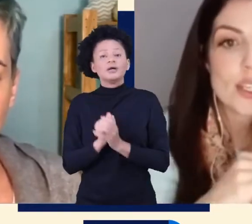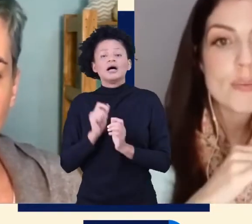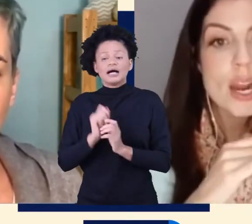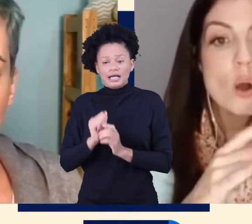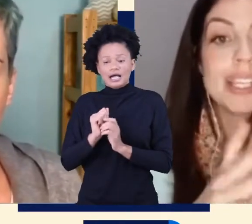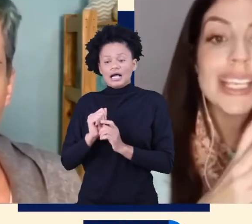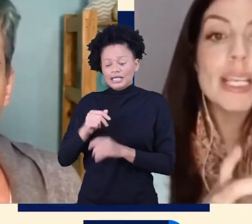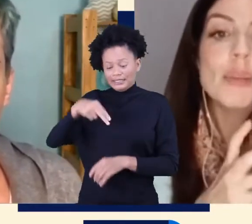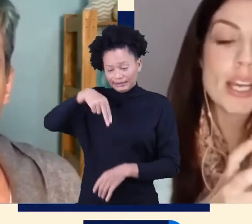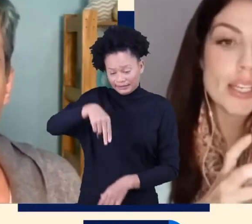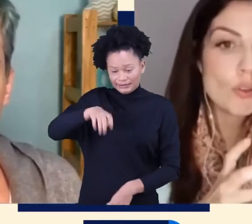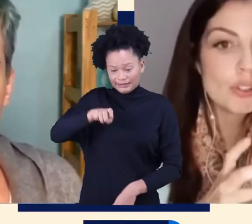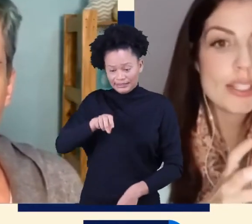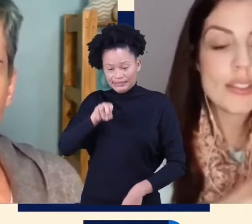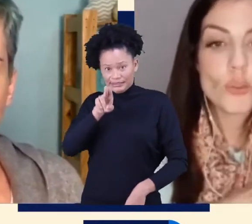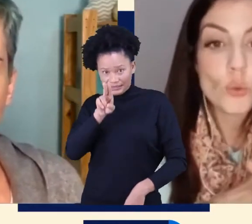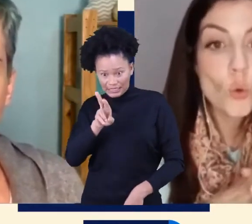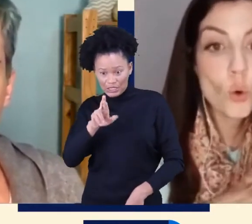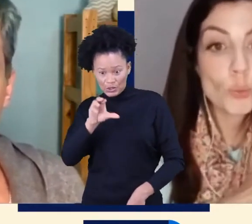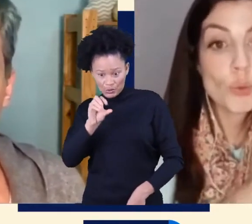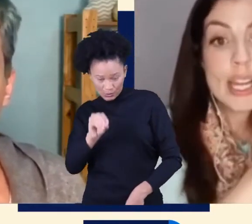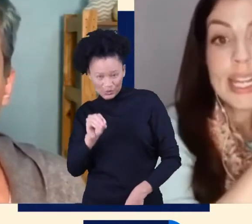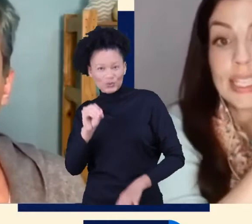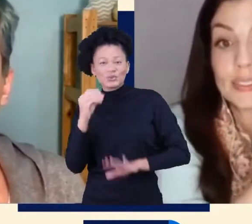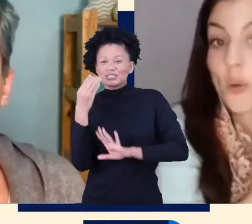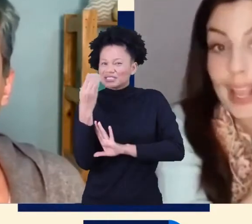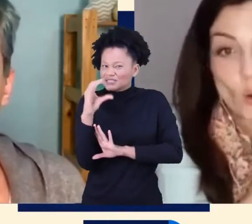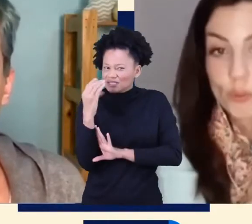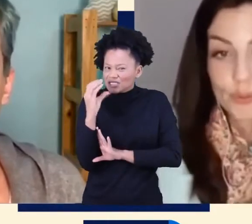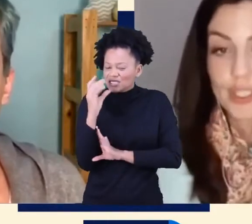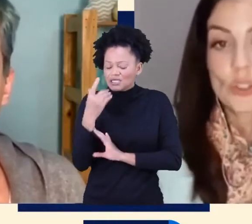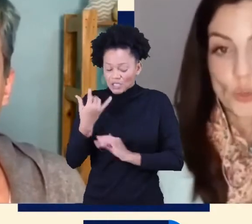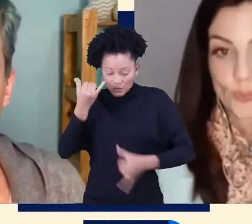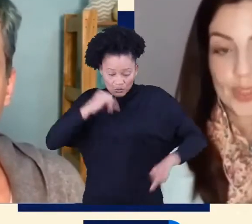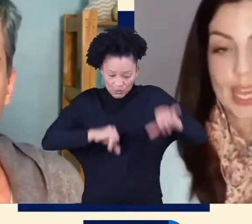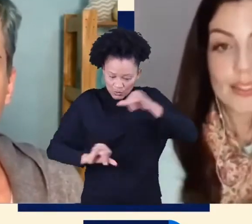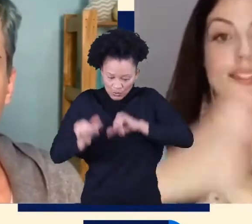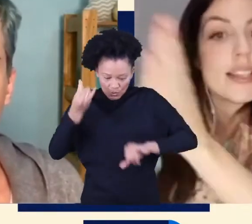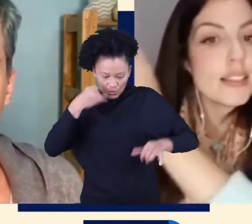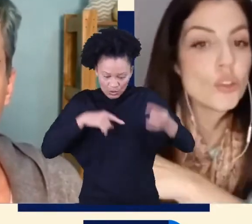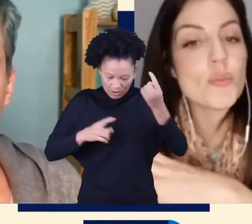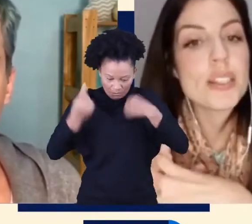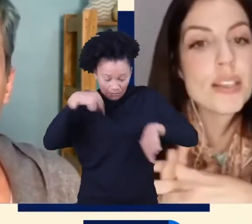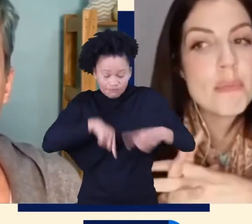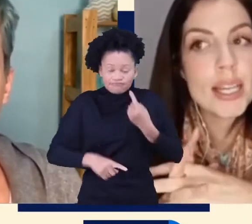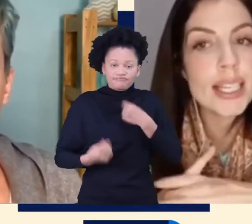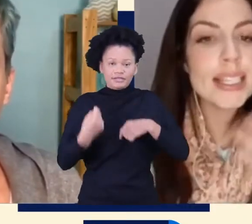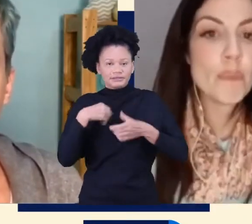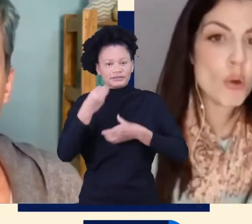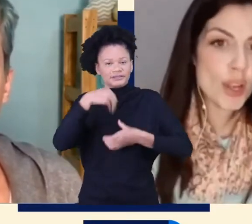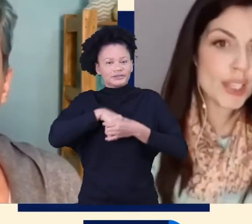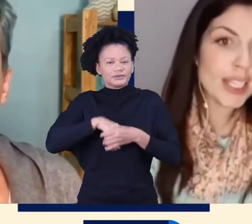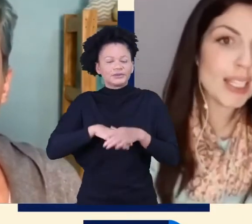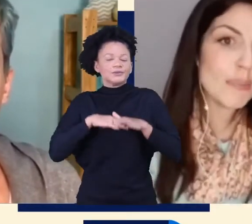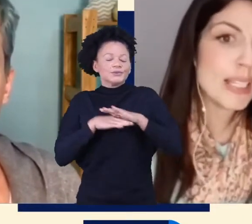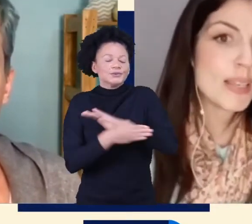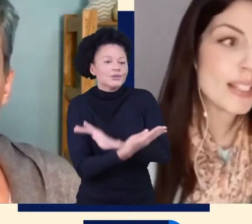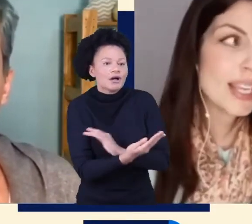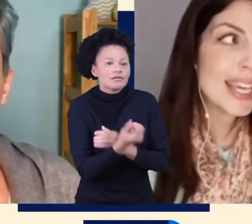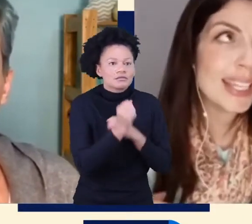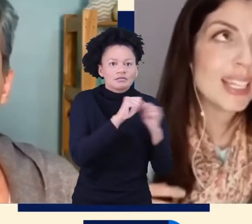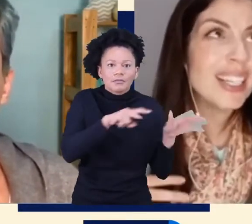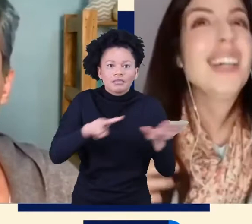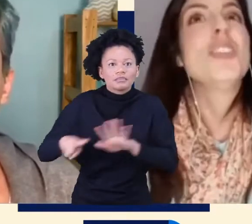modificação cerebral e química que acontece dentro do corpo. Então, é como vício, tá? Se assiste uma semana e depois aquela